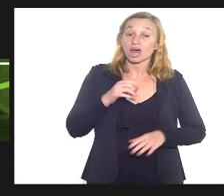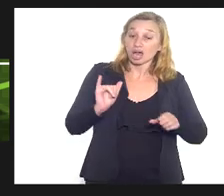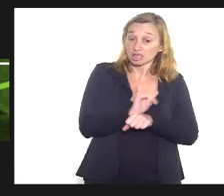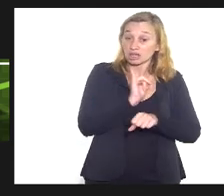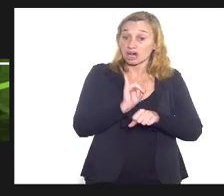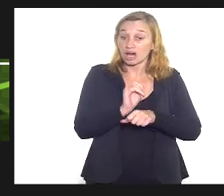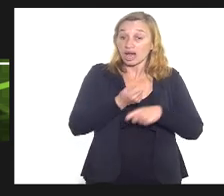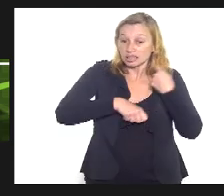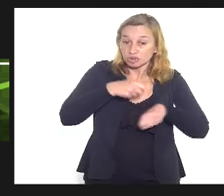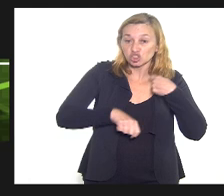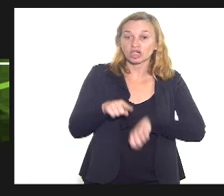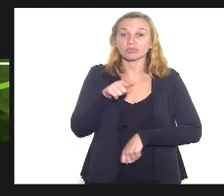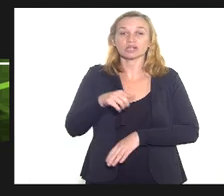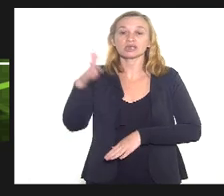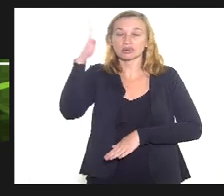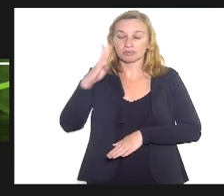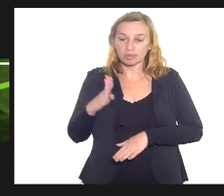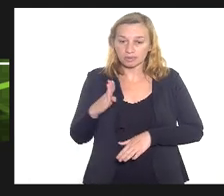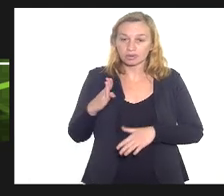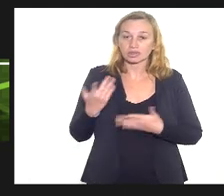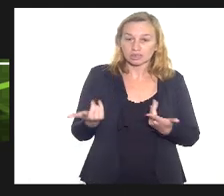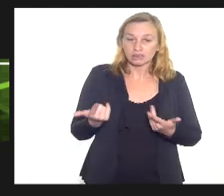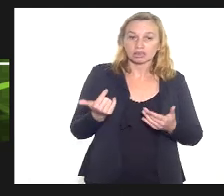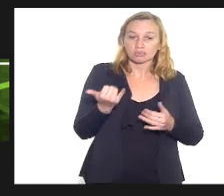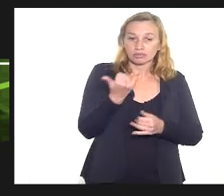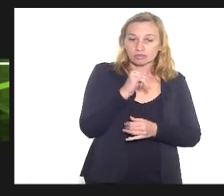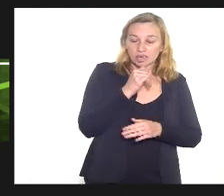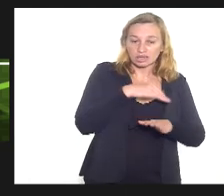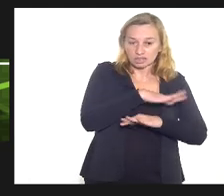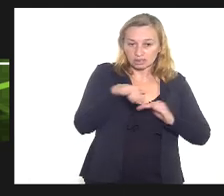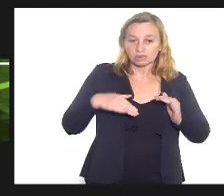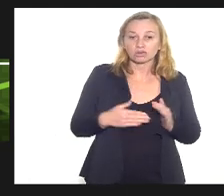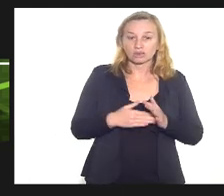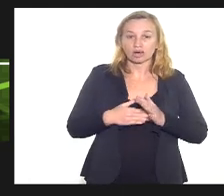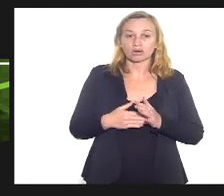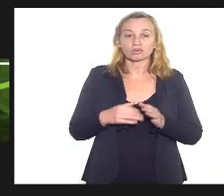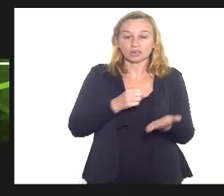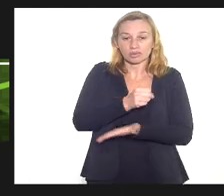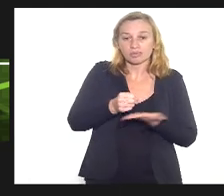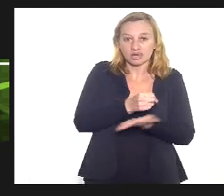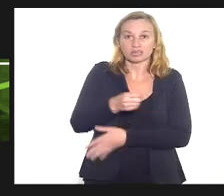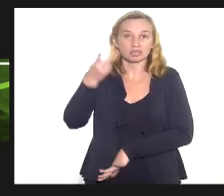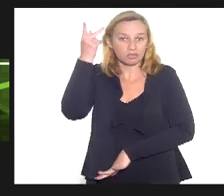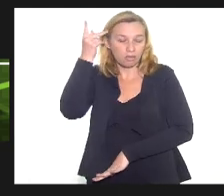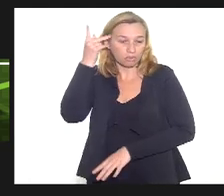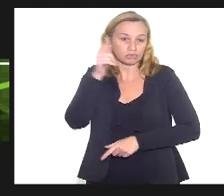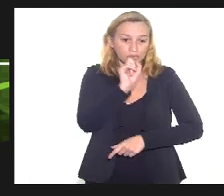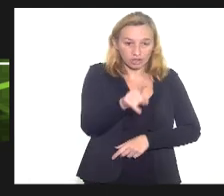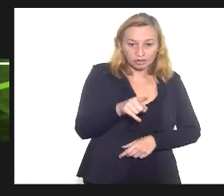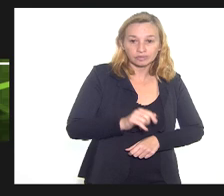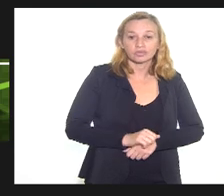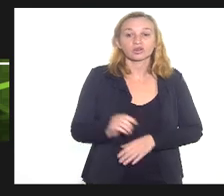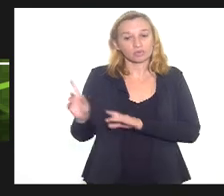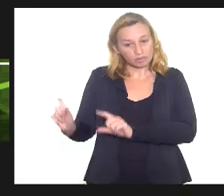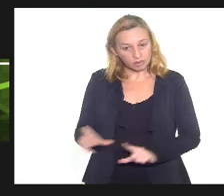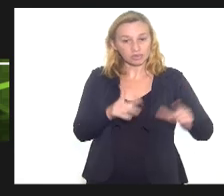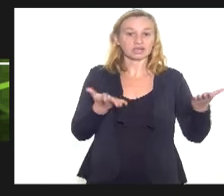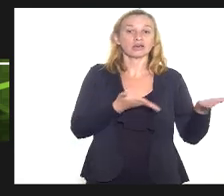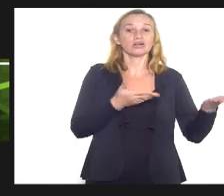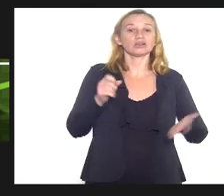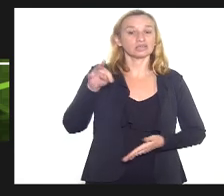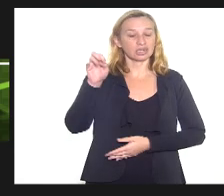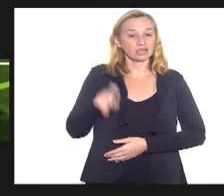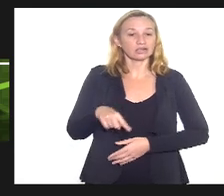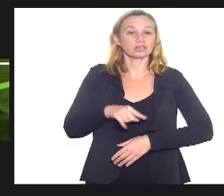administrado por essa empresa, a Total Energy Brasil Distribuidora, que está baseada em São Paulo. E pode passar, por favor, André.